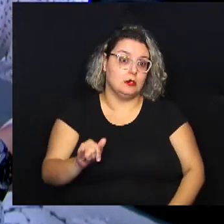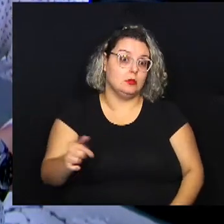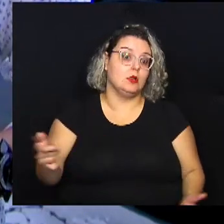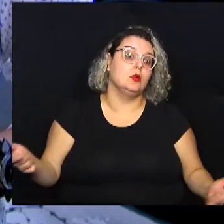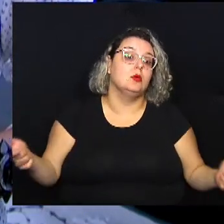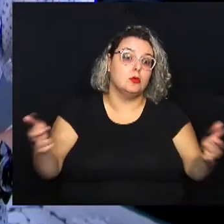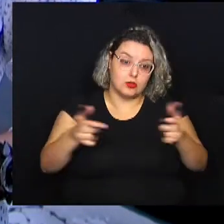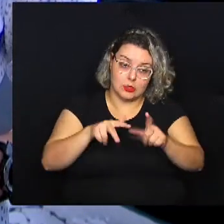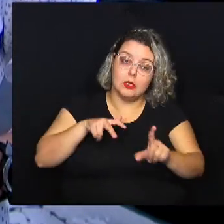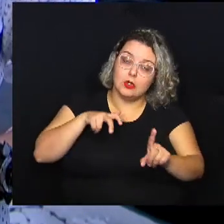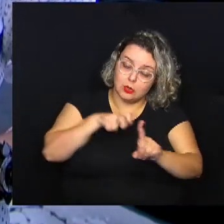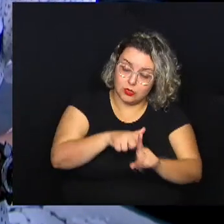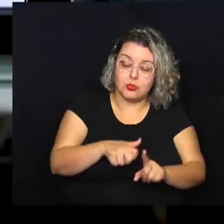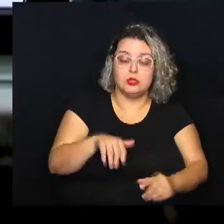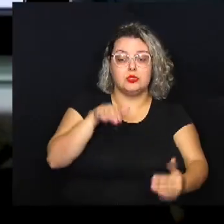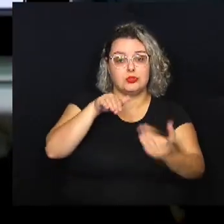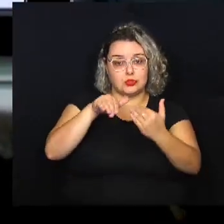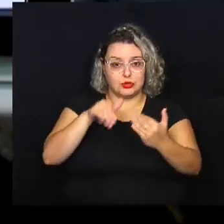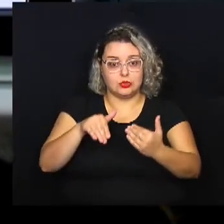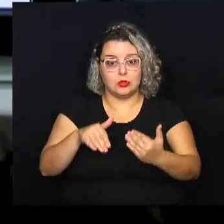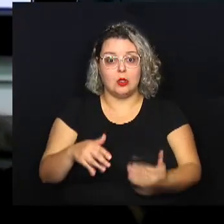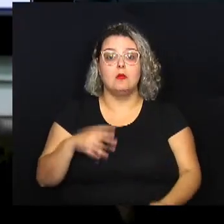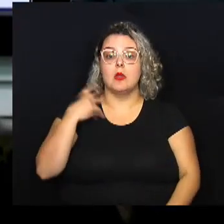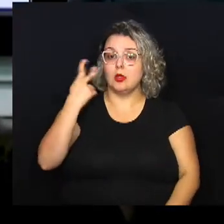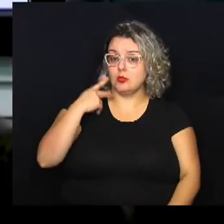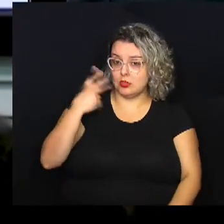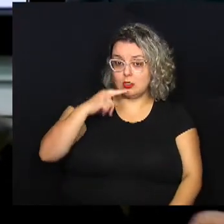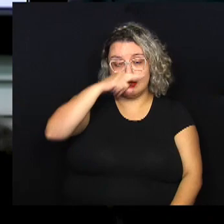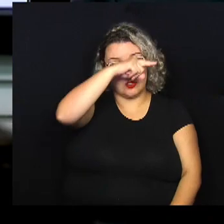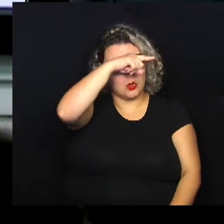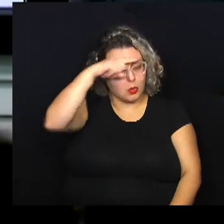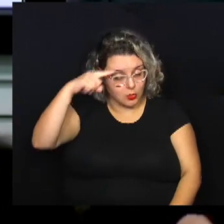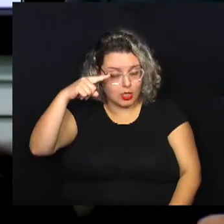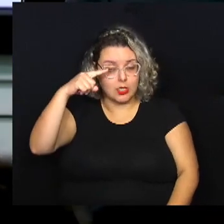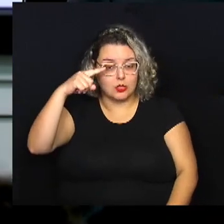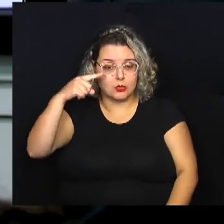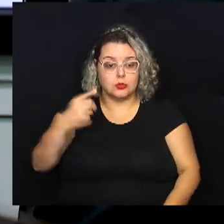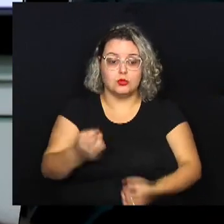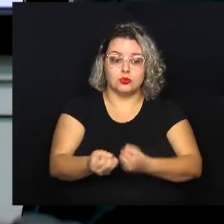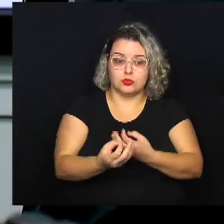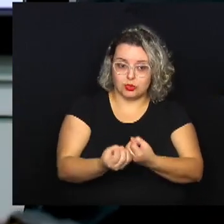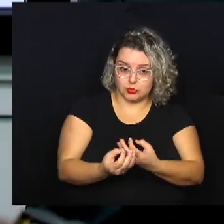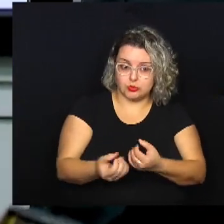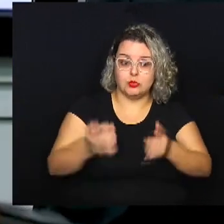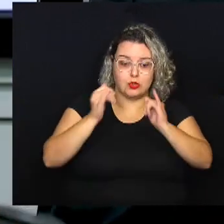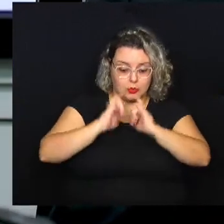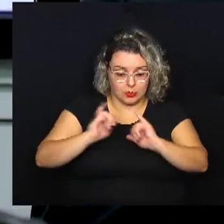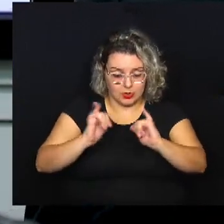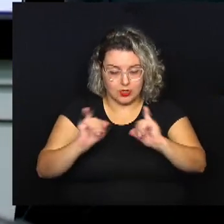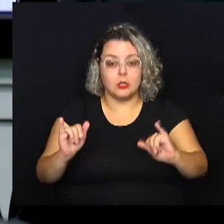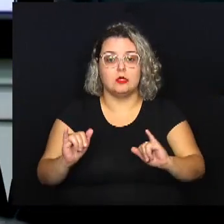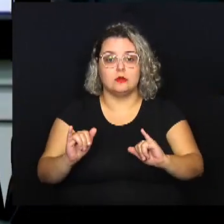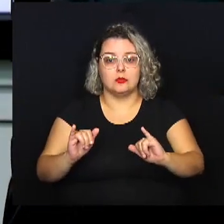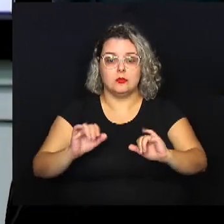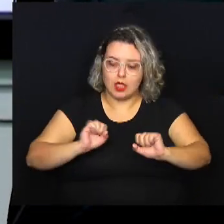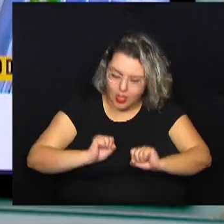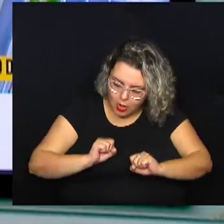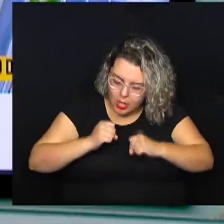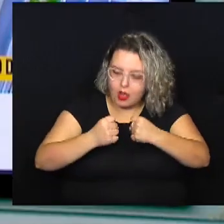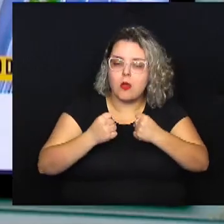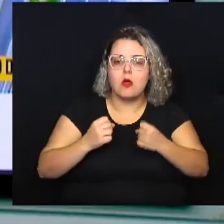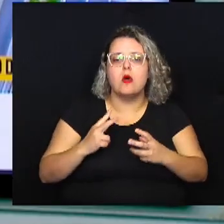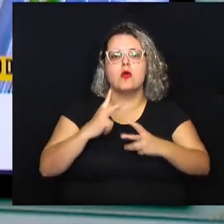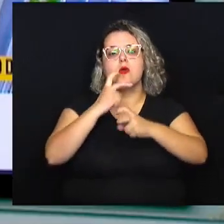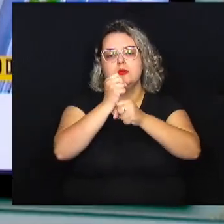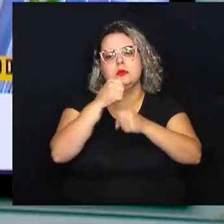redução dos acidentes de trânsito. Para o parlamentar Otto Alejandro, os dados que foram divulgados serão um reforço a mais, para